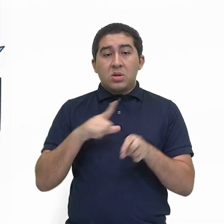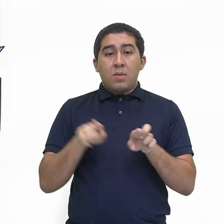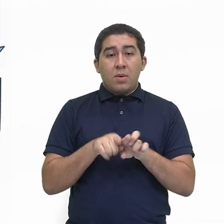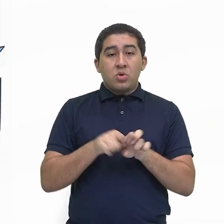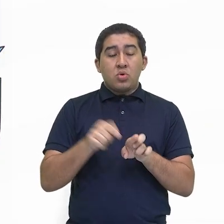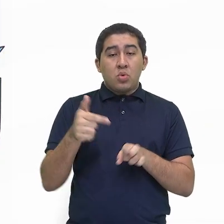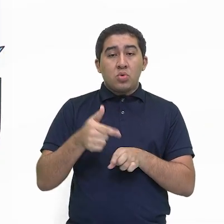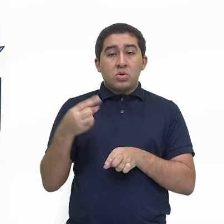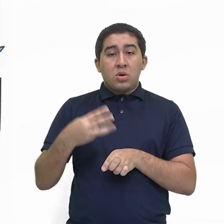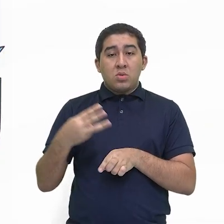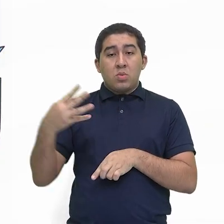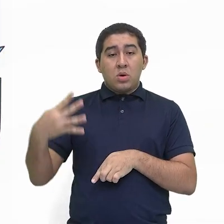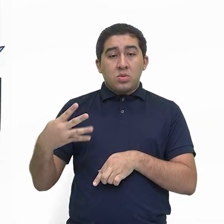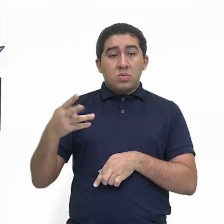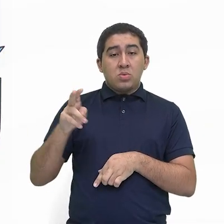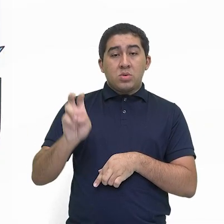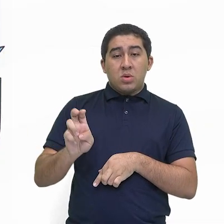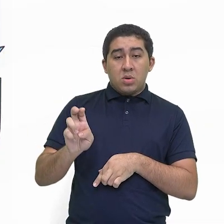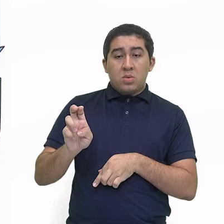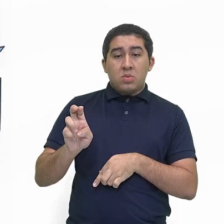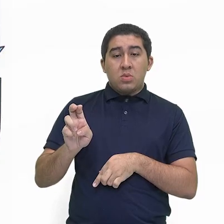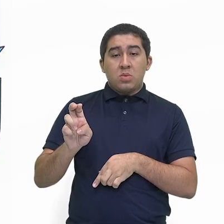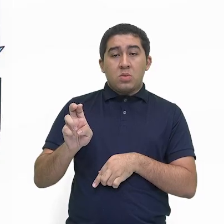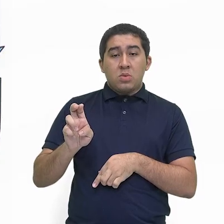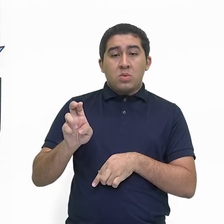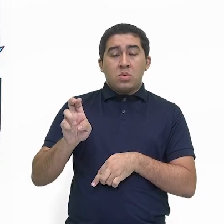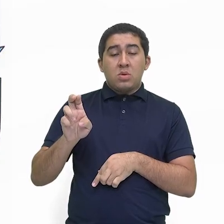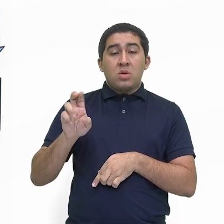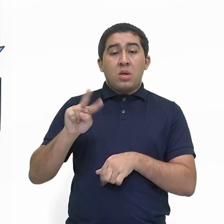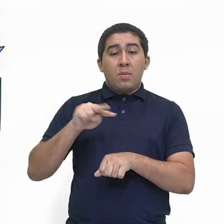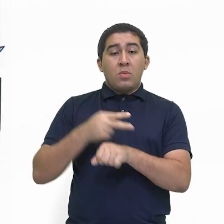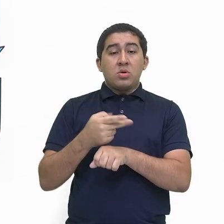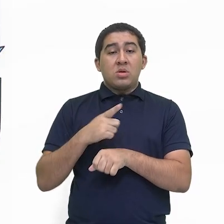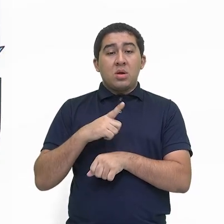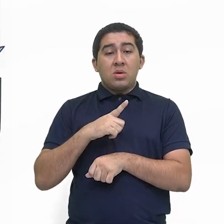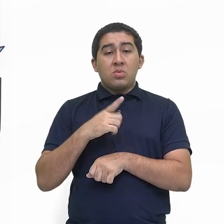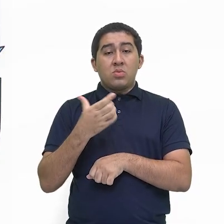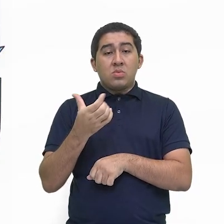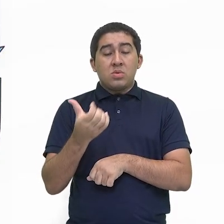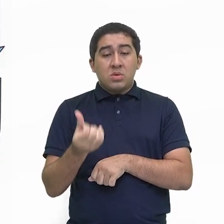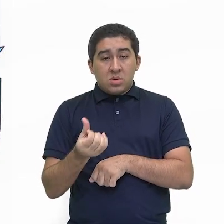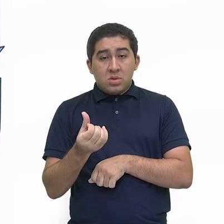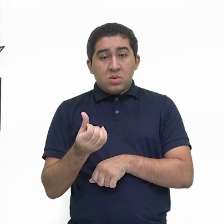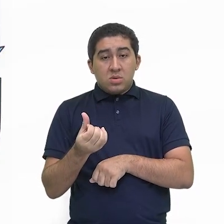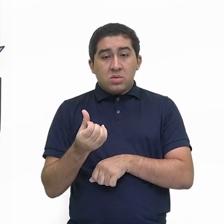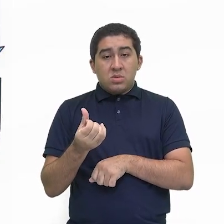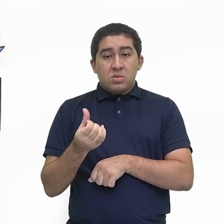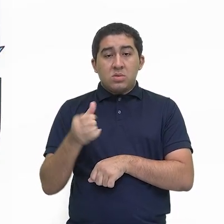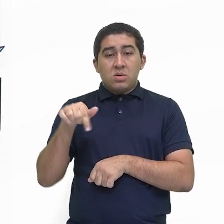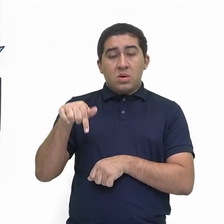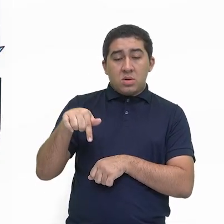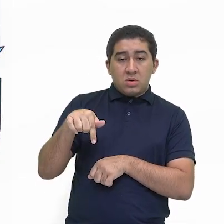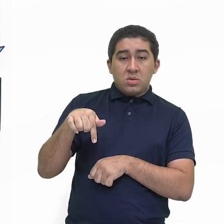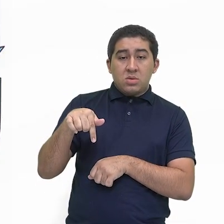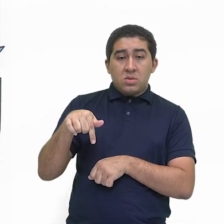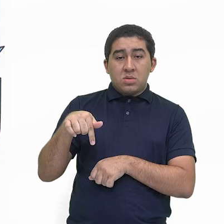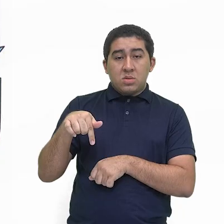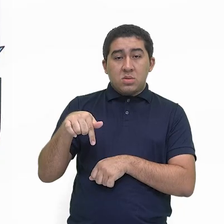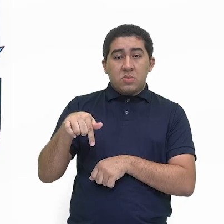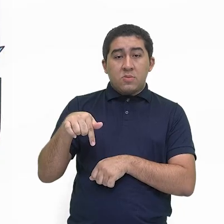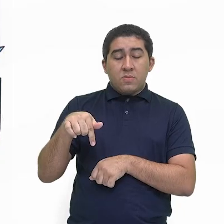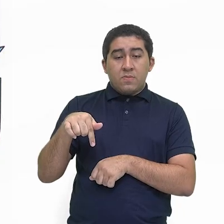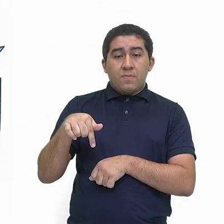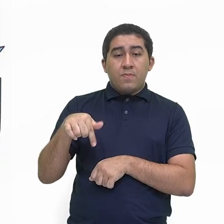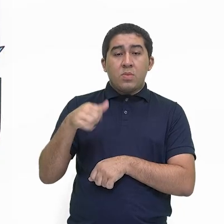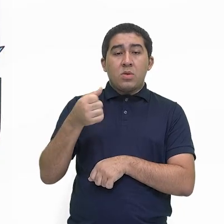coagulação, decantação, filtração, depois temos a pós-alcalinização, reservação,